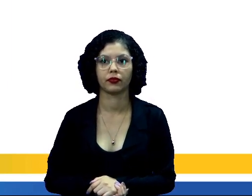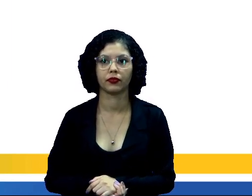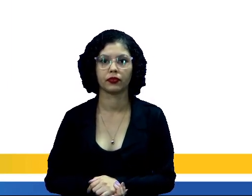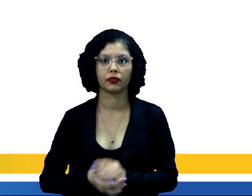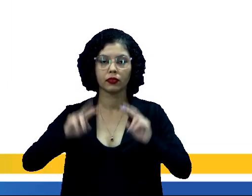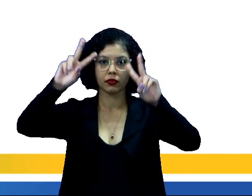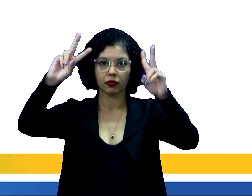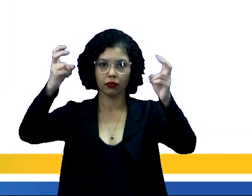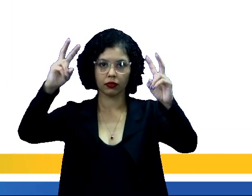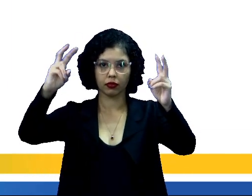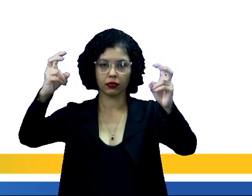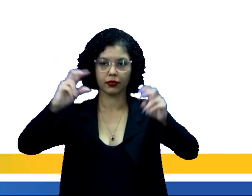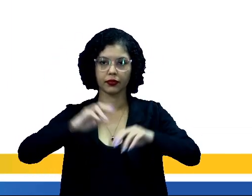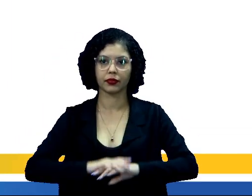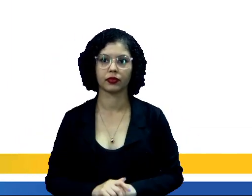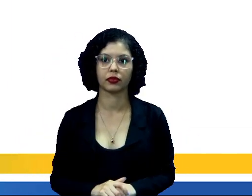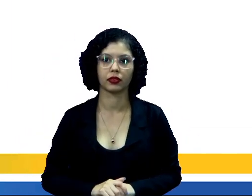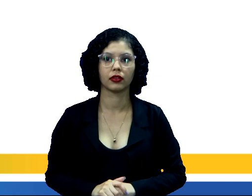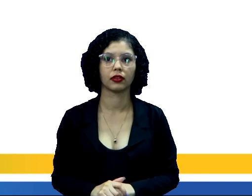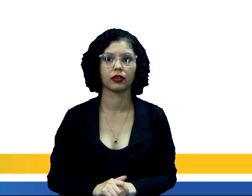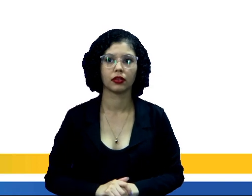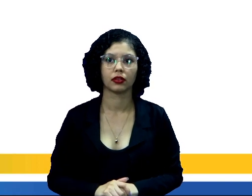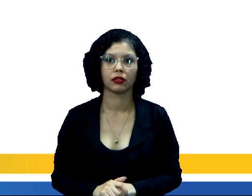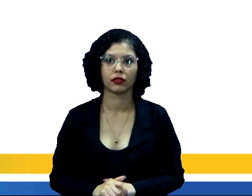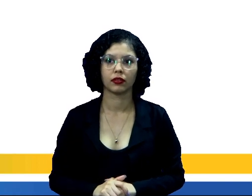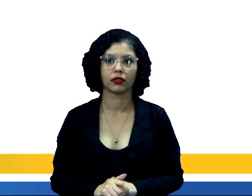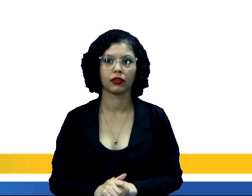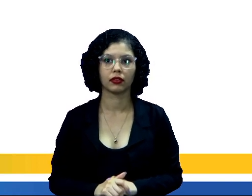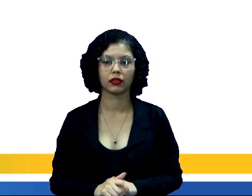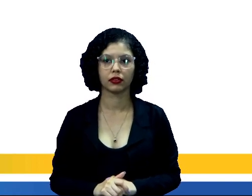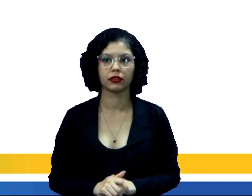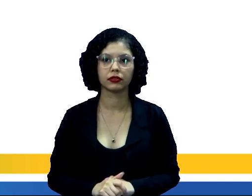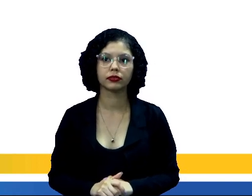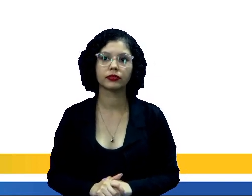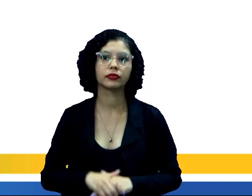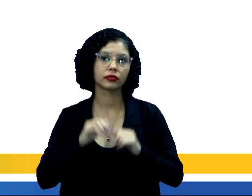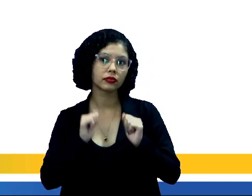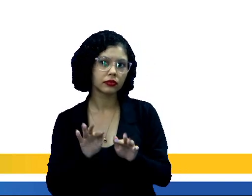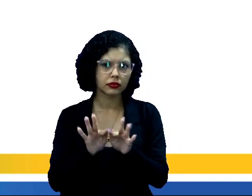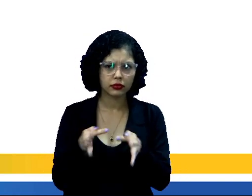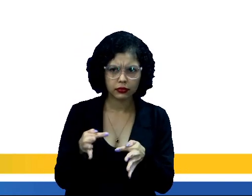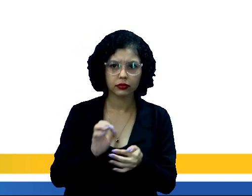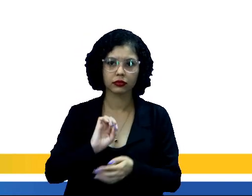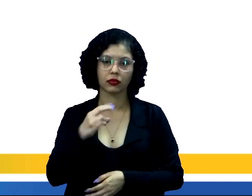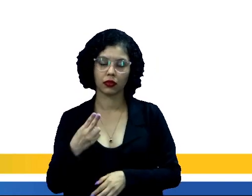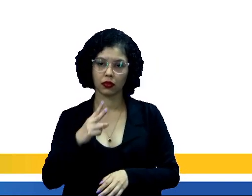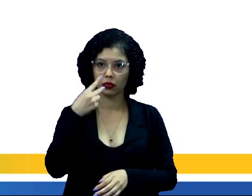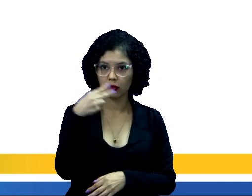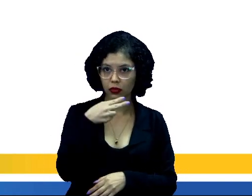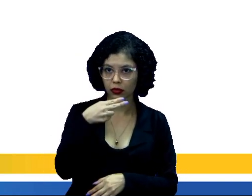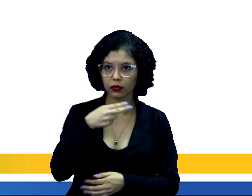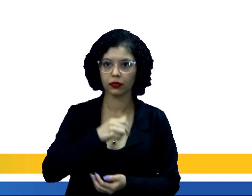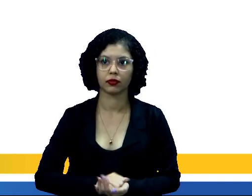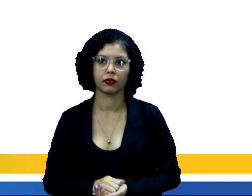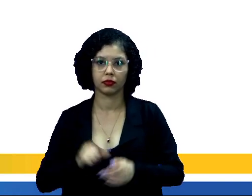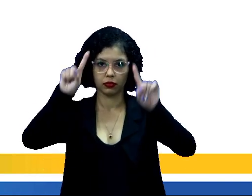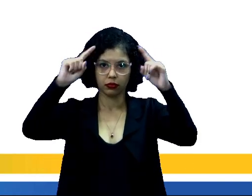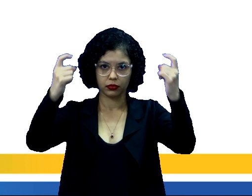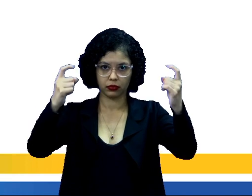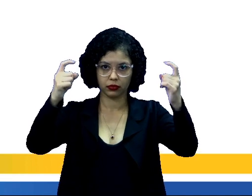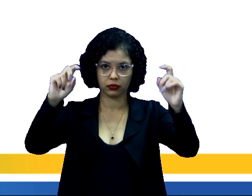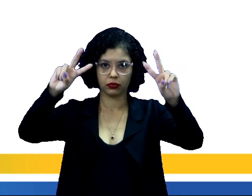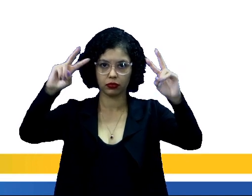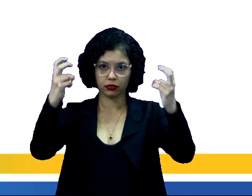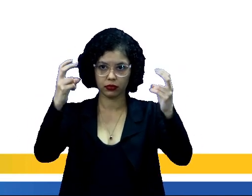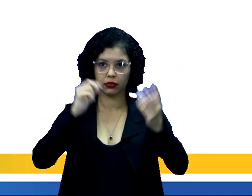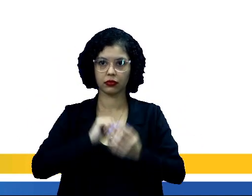As aspas ou quotation marks, inverted commas or quotes, podem ser simples ou duplas. Elas